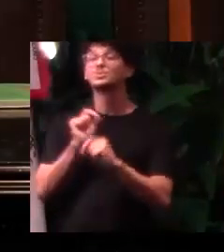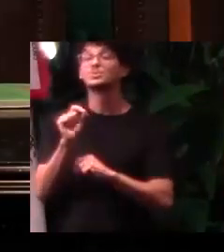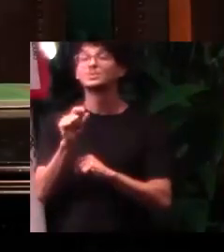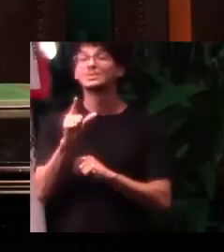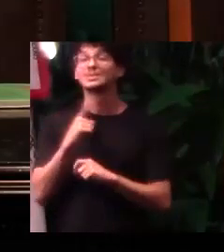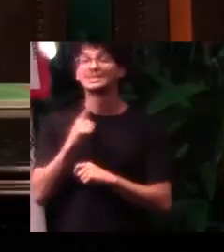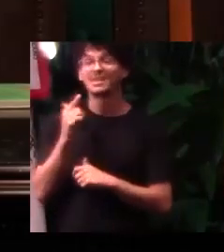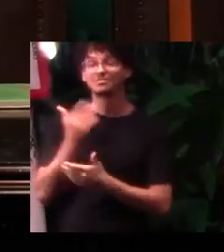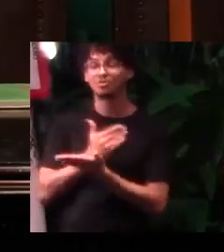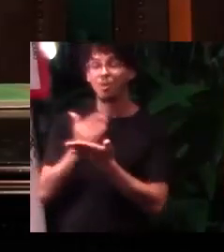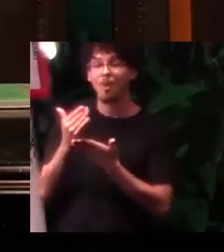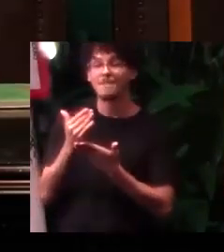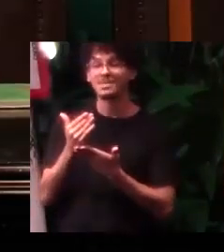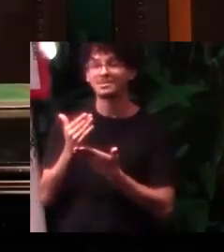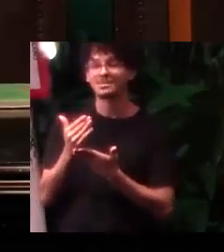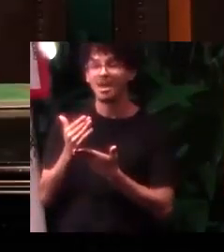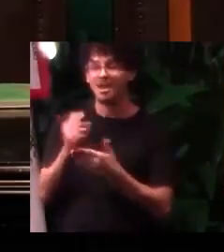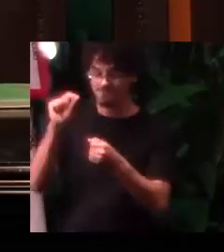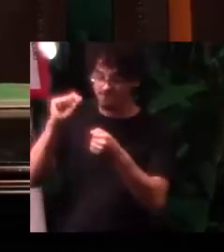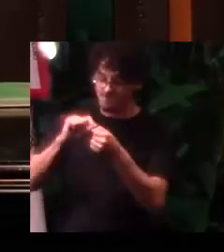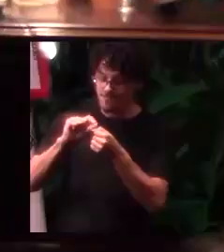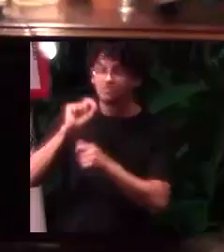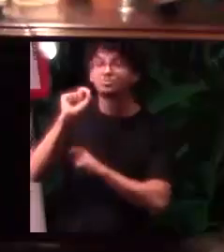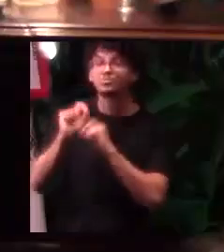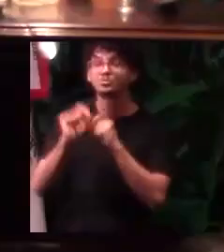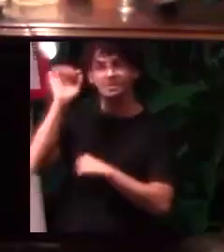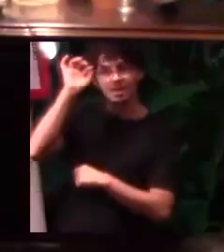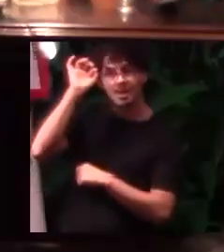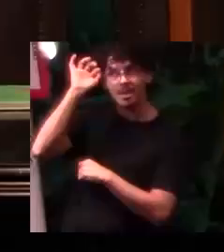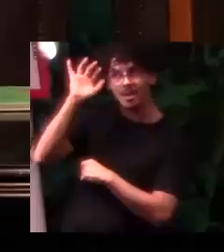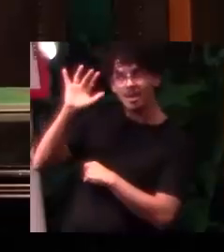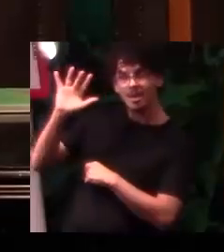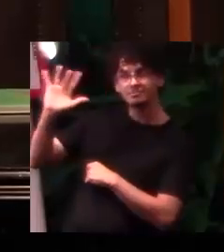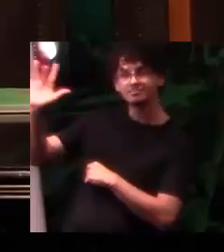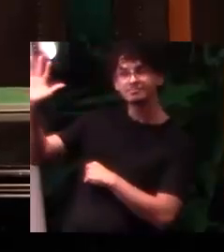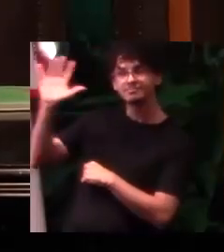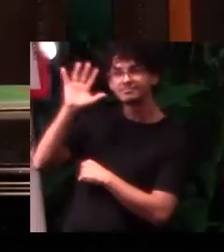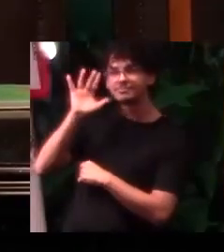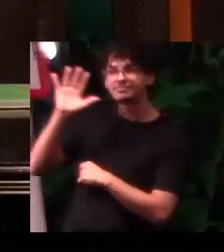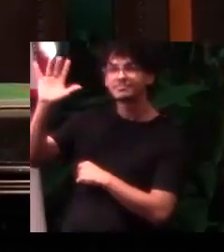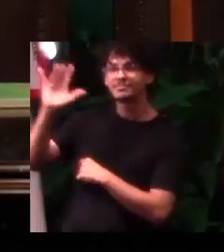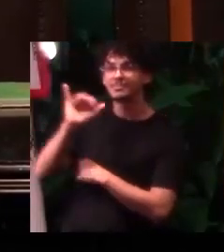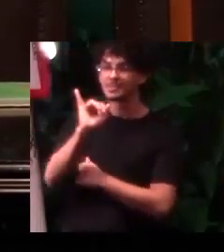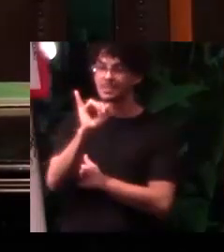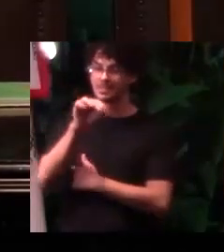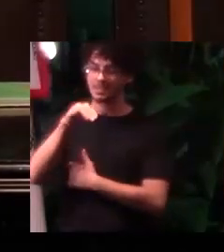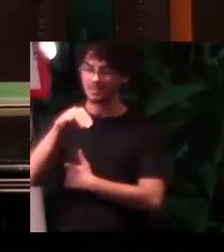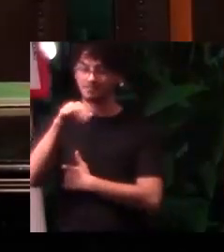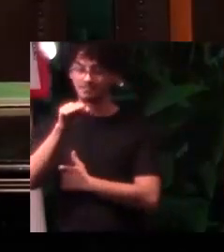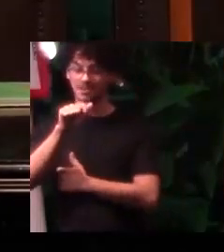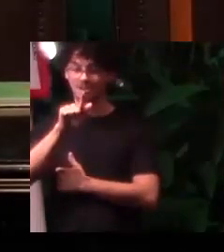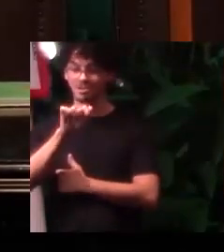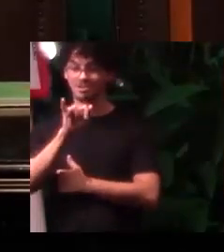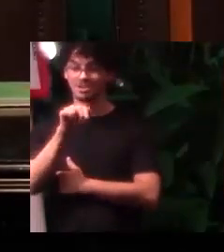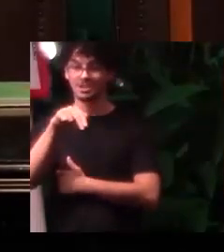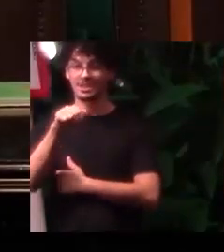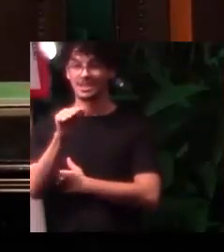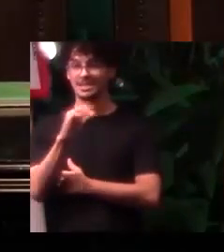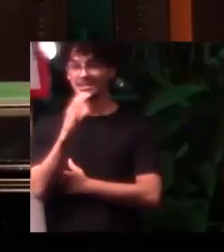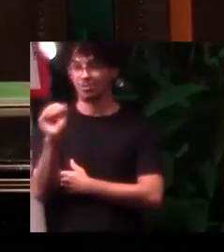da imaginação. A imaginação, disseram alguns dos